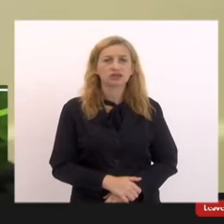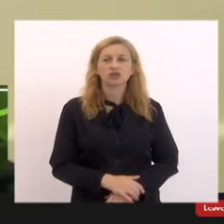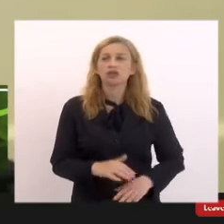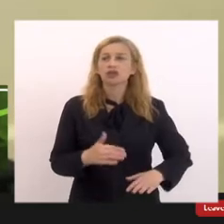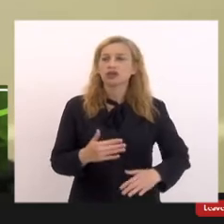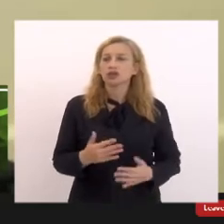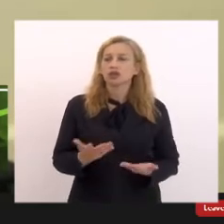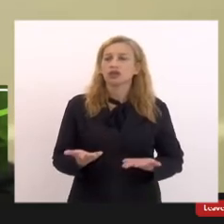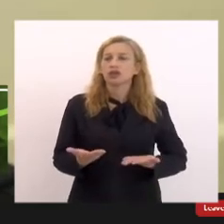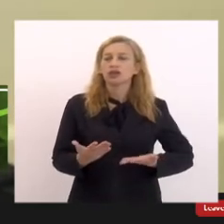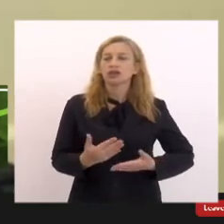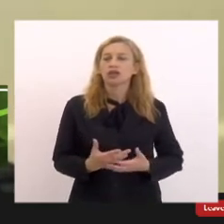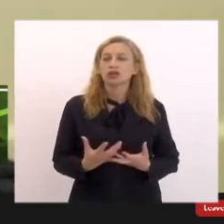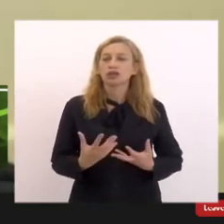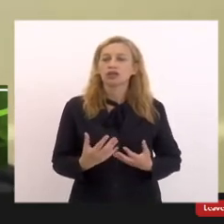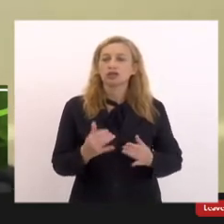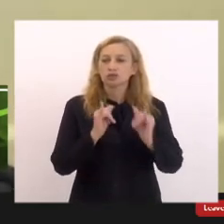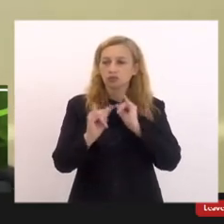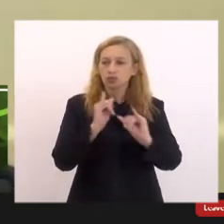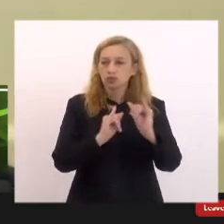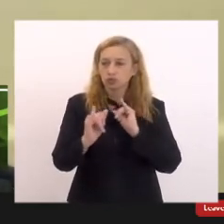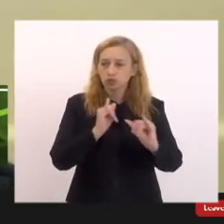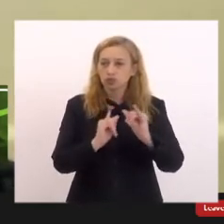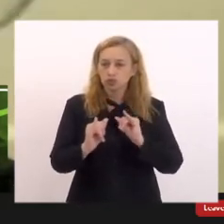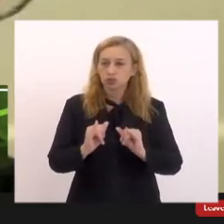presentes, né, para que divulguem isso.